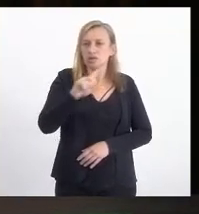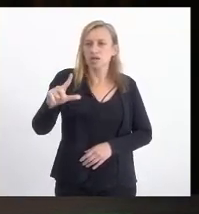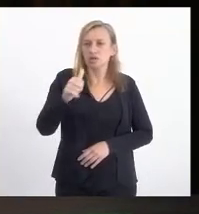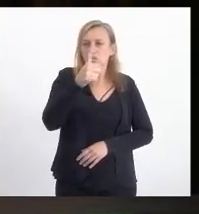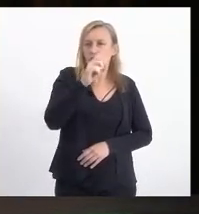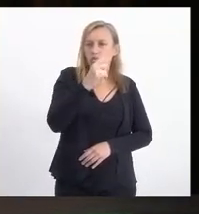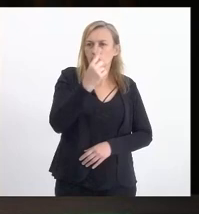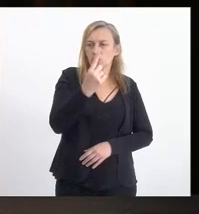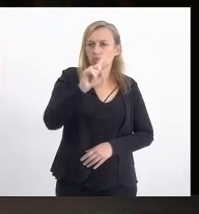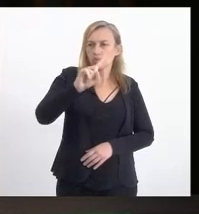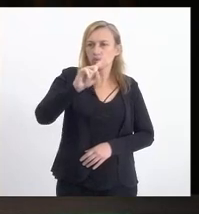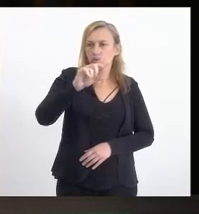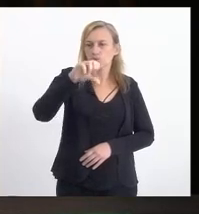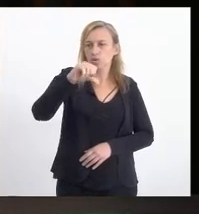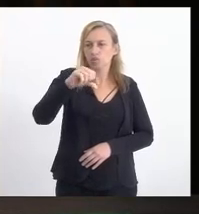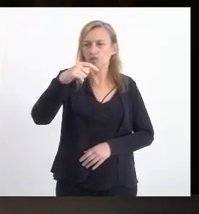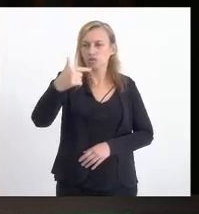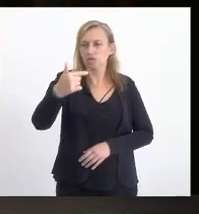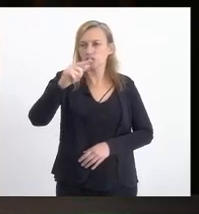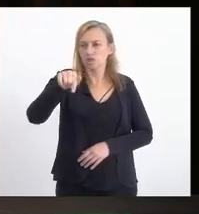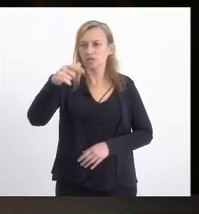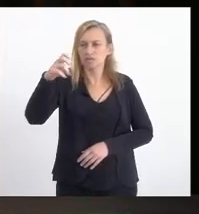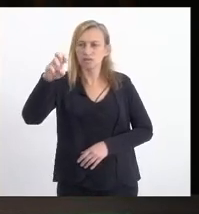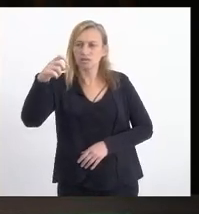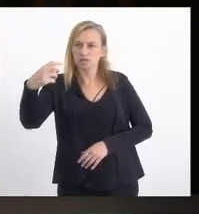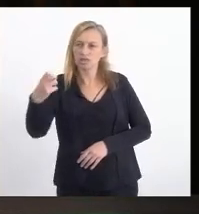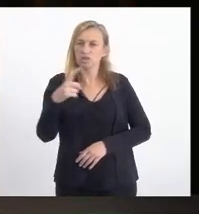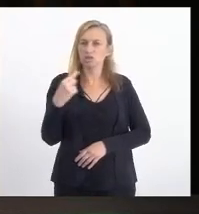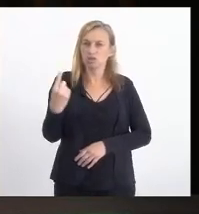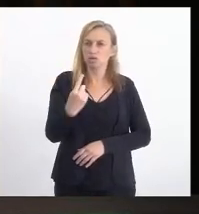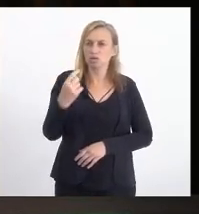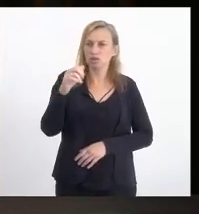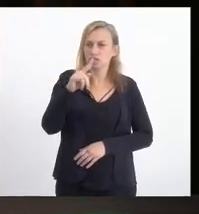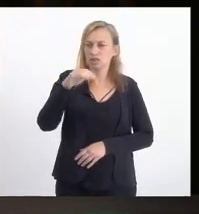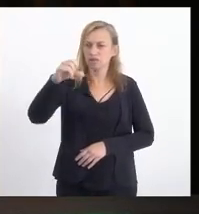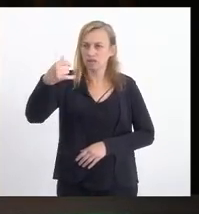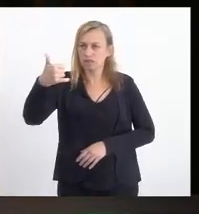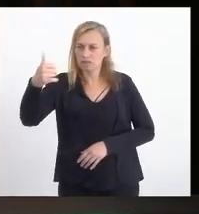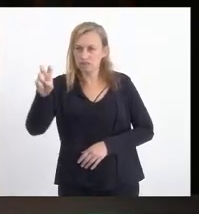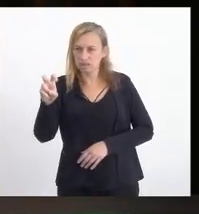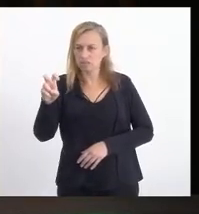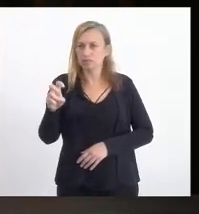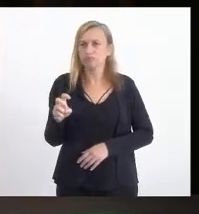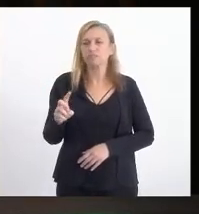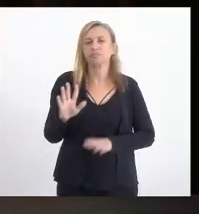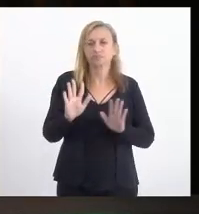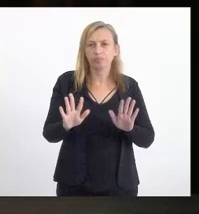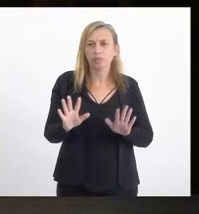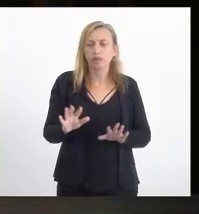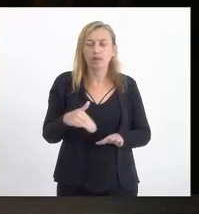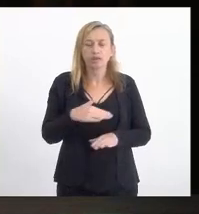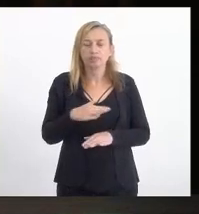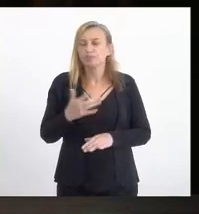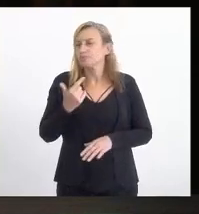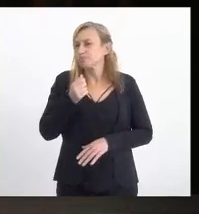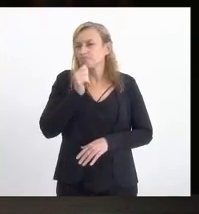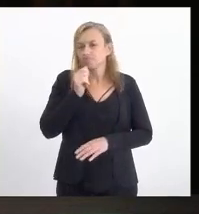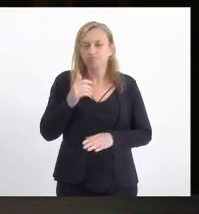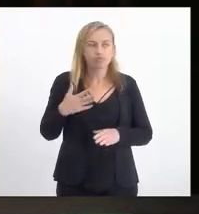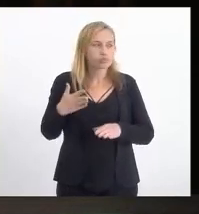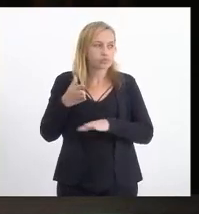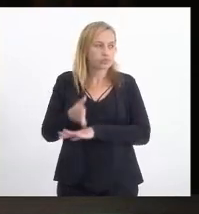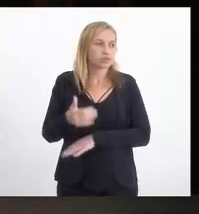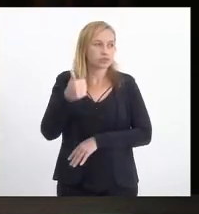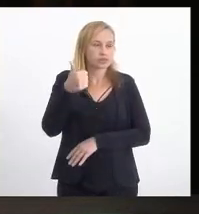e nós fomos para 122,5 é óbvio como muito bem foi dito nem todos chegam a